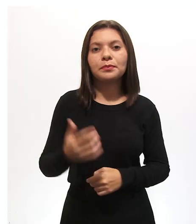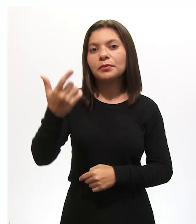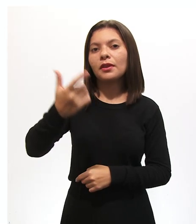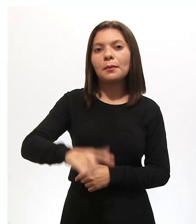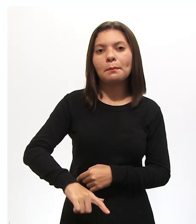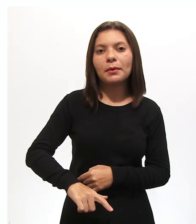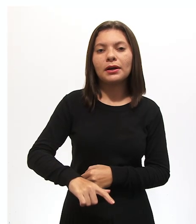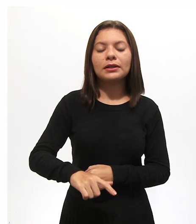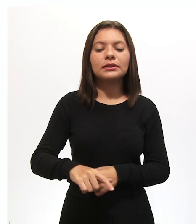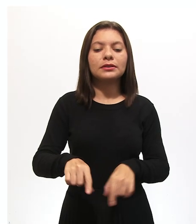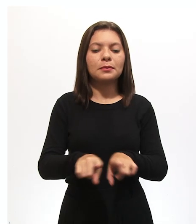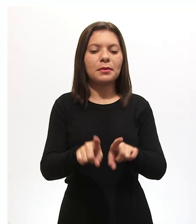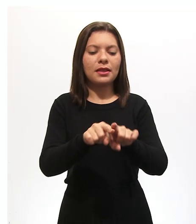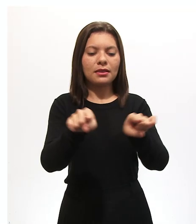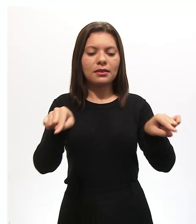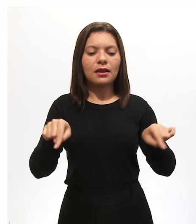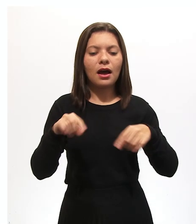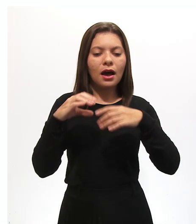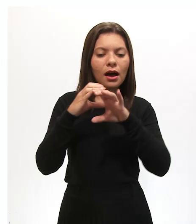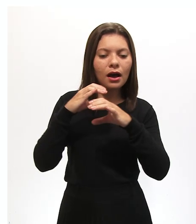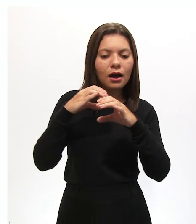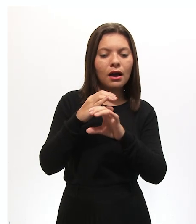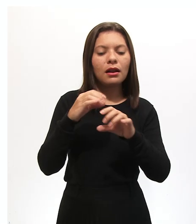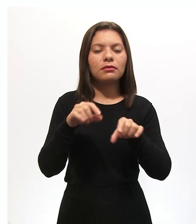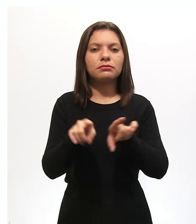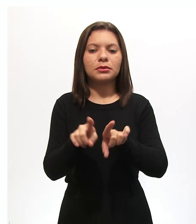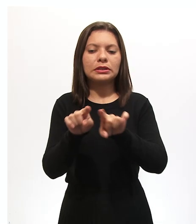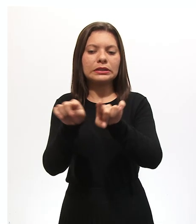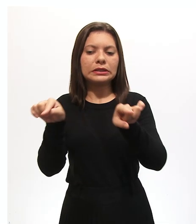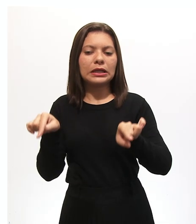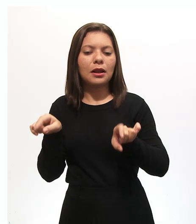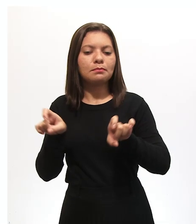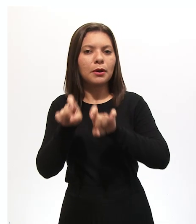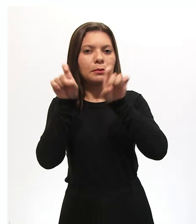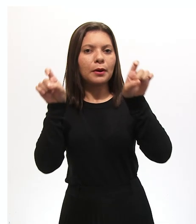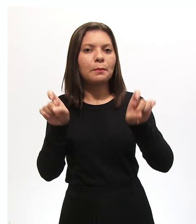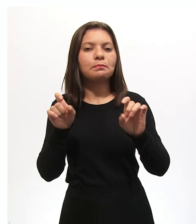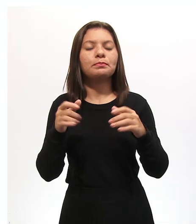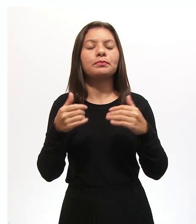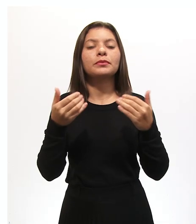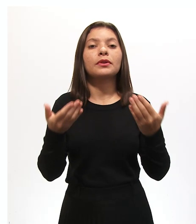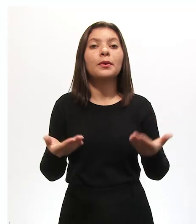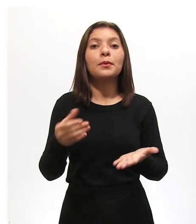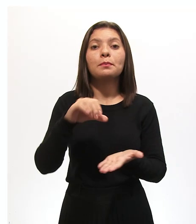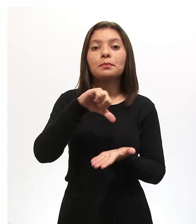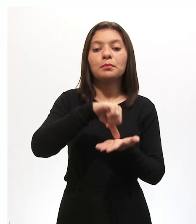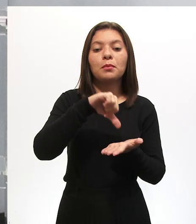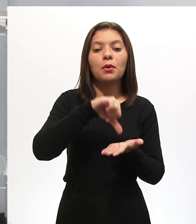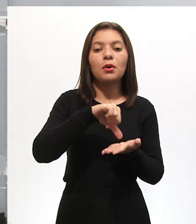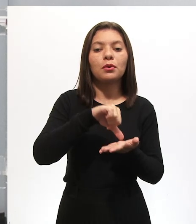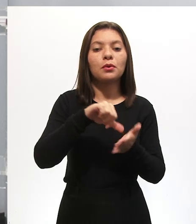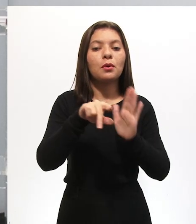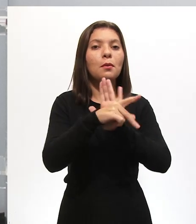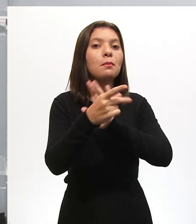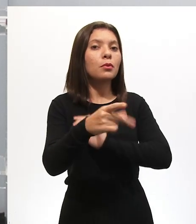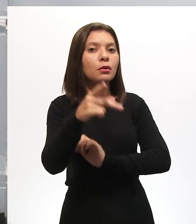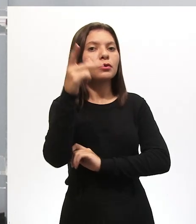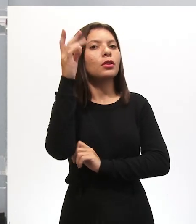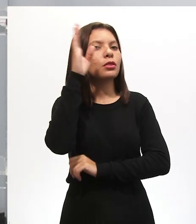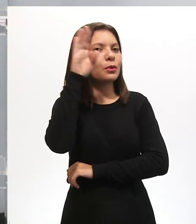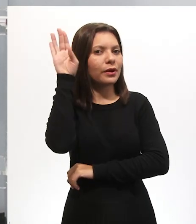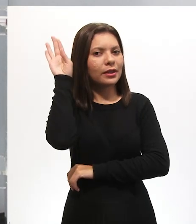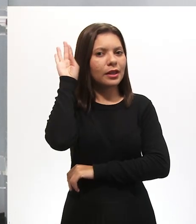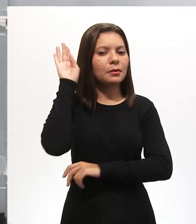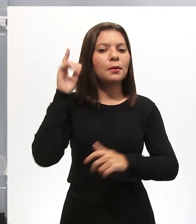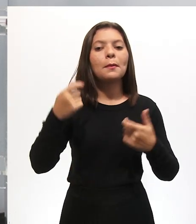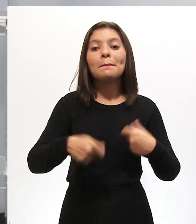Define requisitos para salas, laboratórios, internet e suporte. Então, o polo em que esse aluno está lotado,